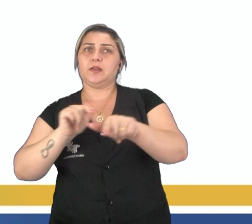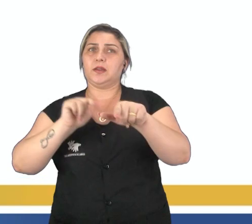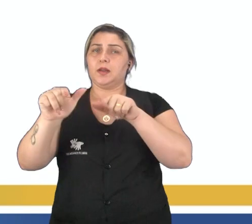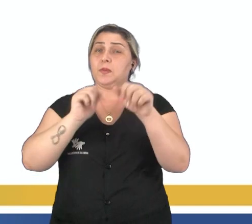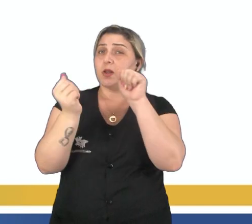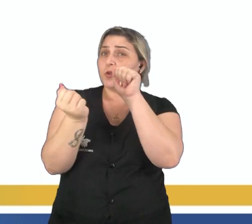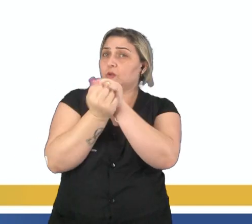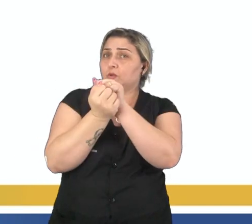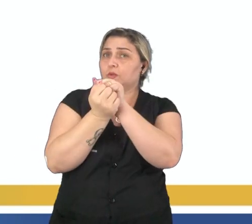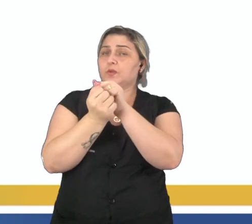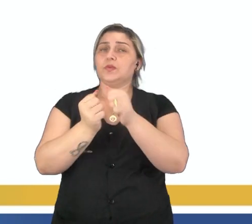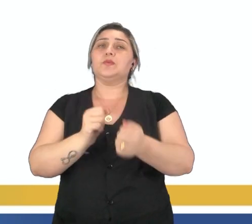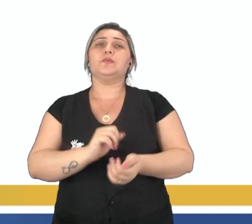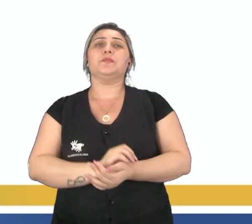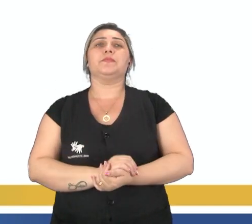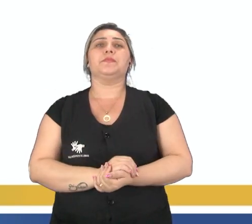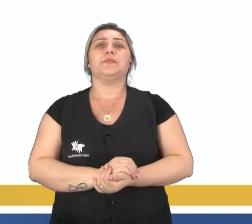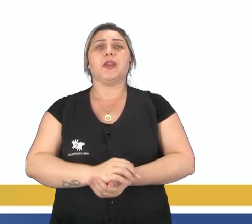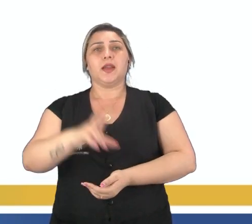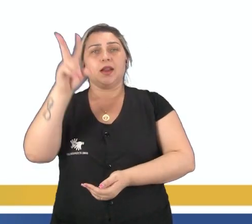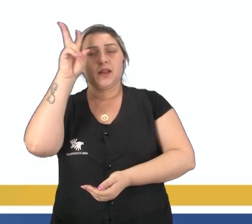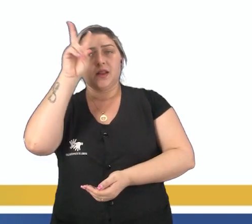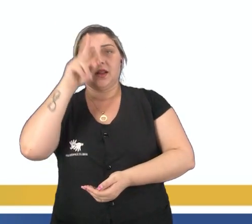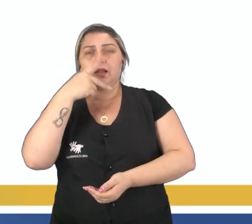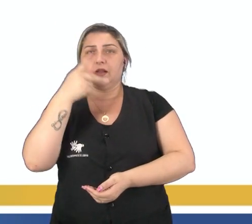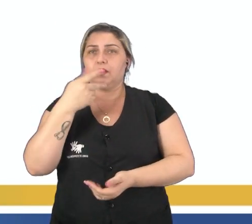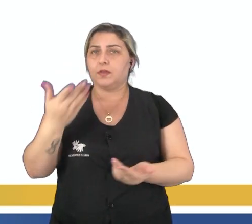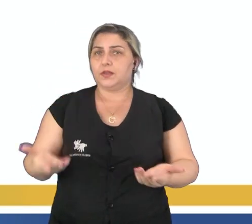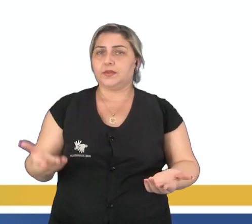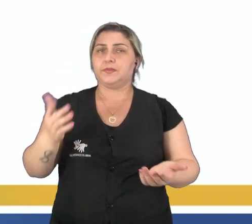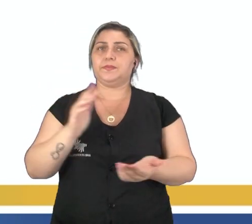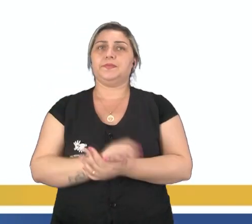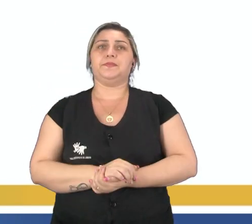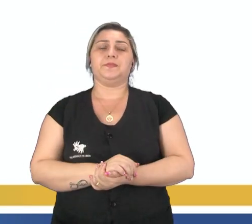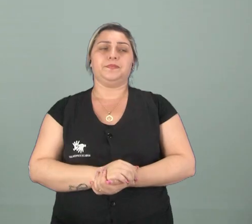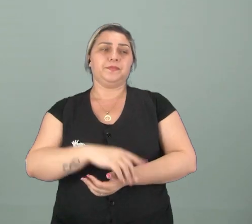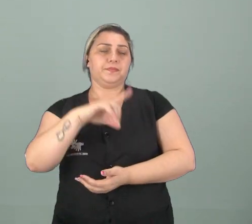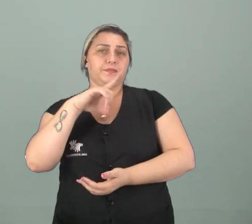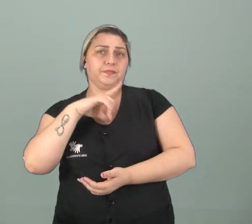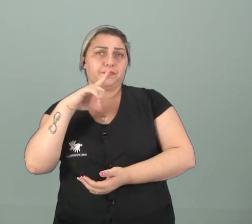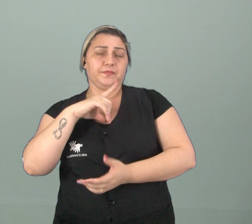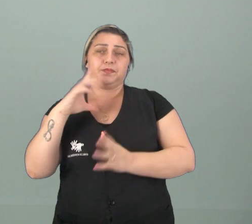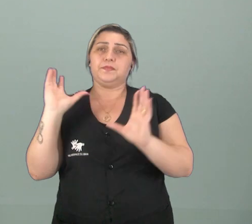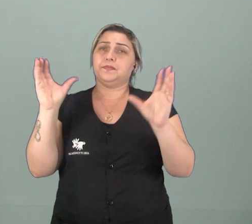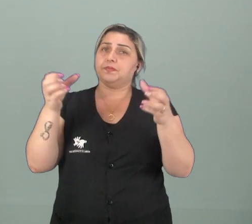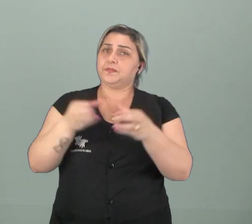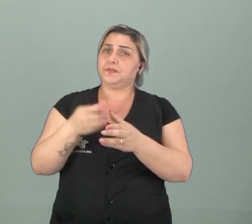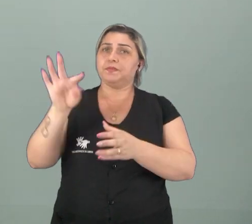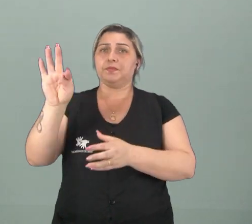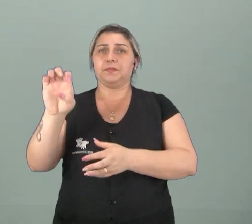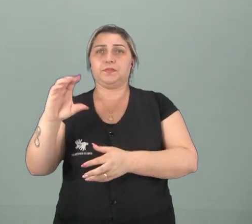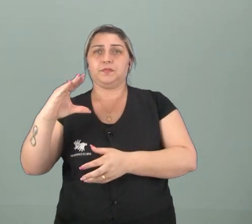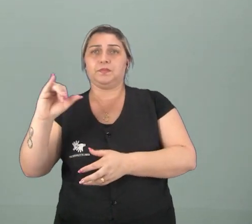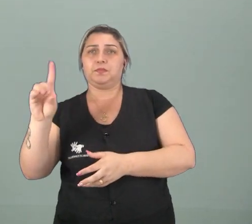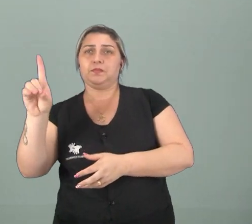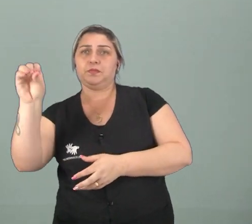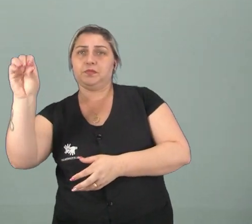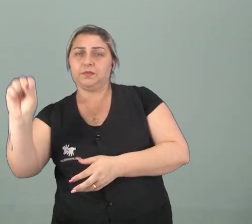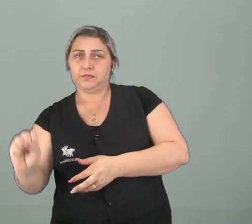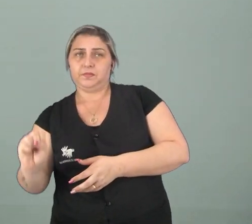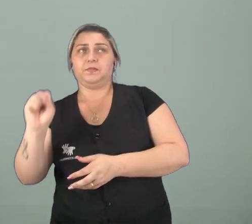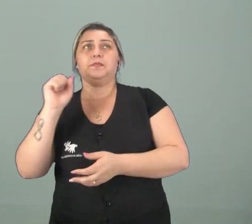tecidos que trabalham juntos. Lembra do que eu falei ainda agora, né? Quando eu tenho um conjunto de tecidos, eu vou